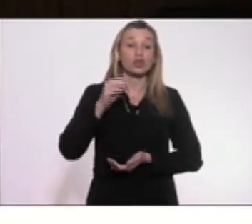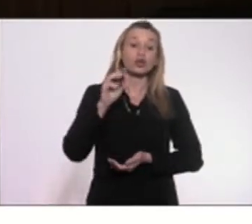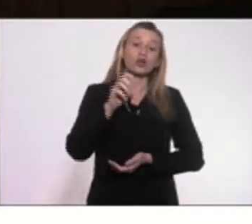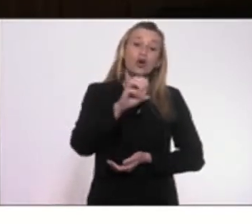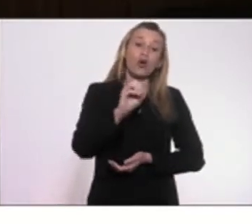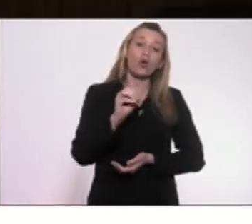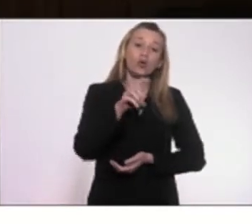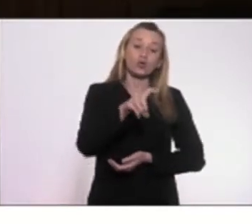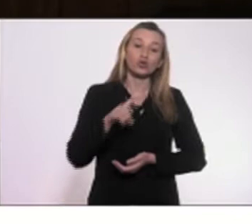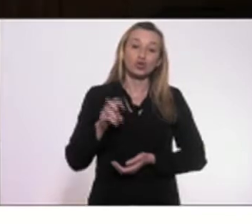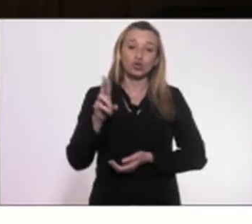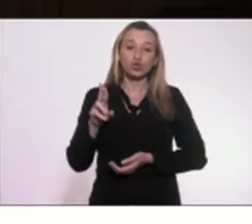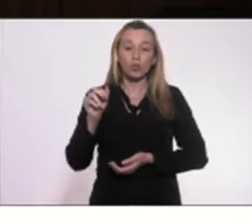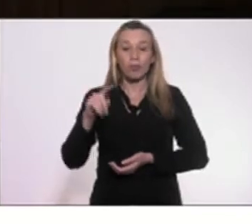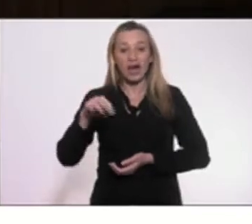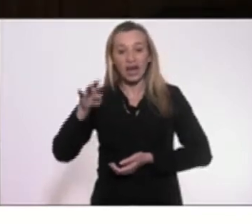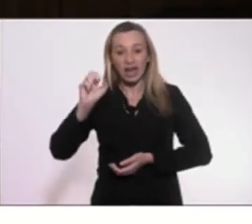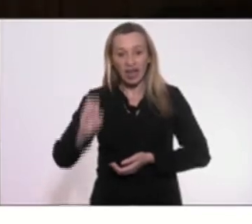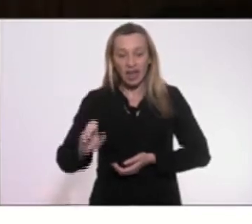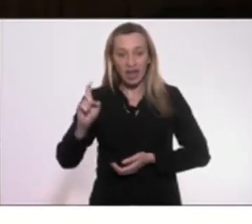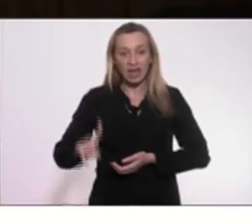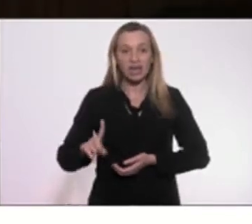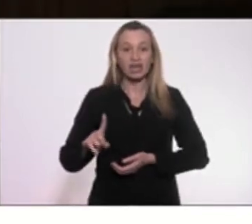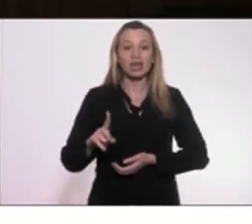do arco-íris. Por isso que o